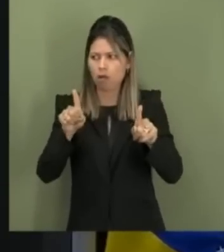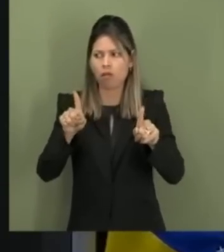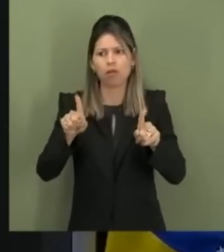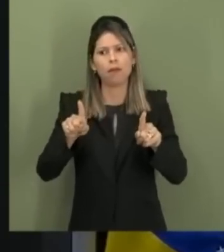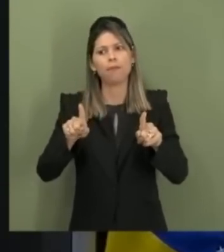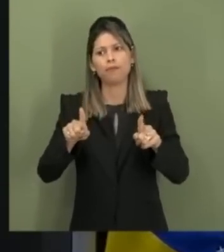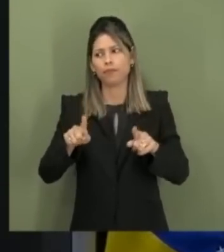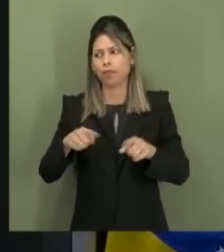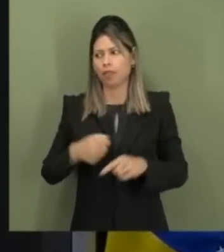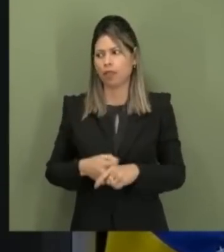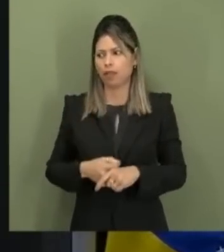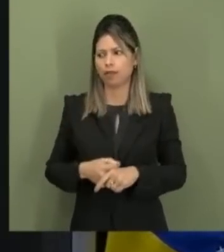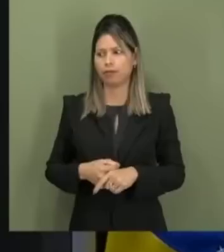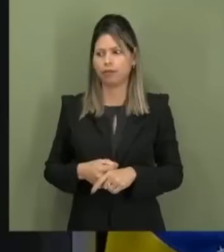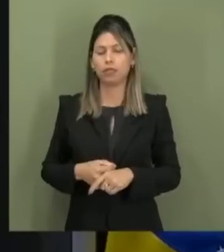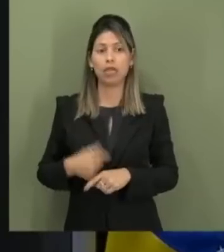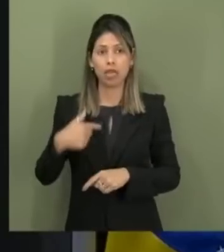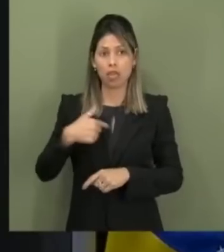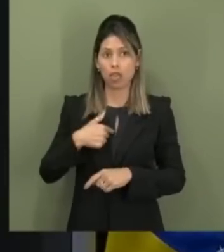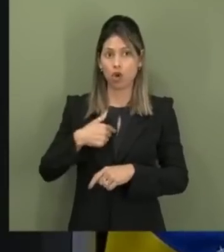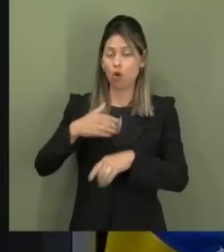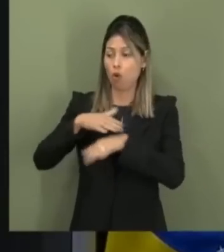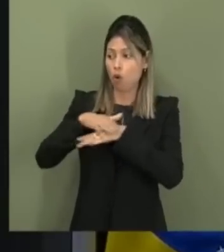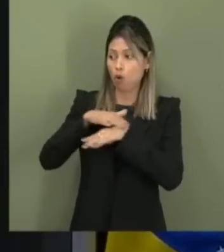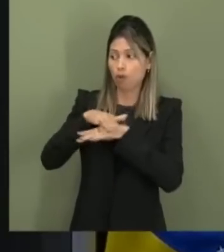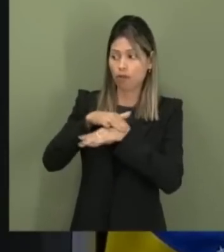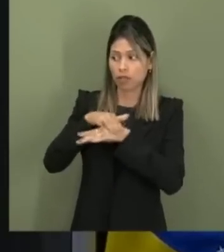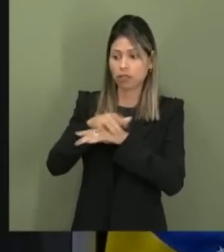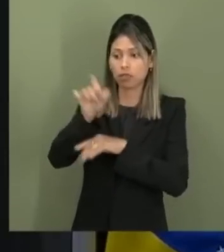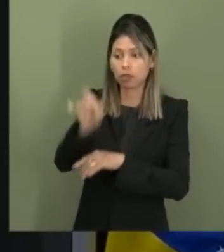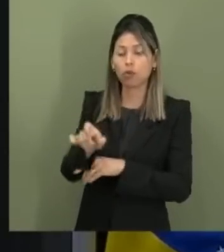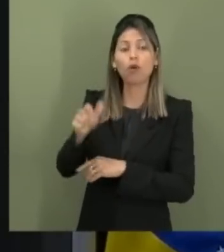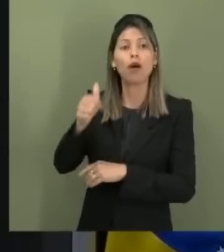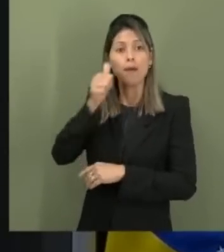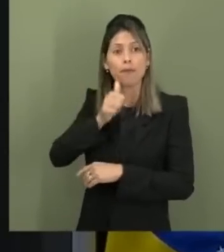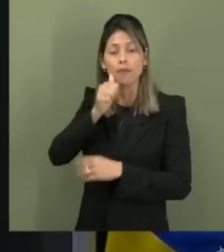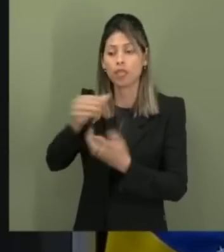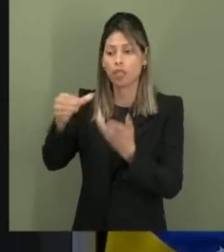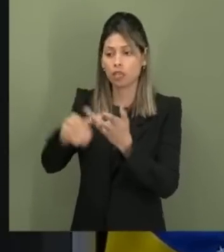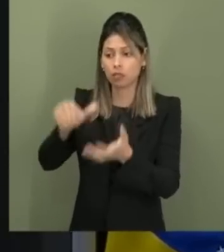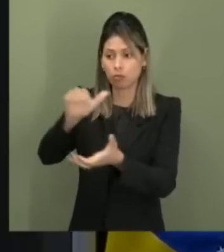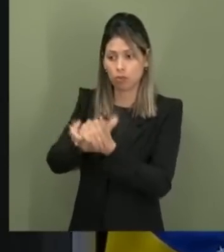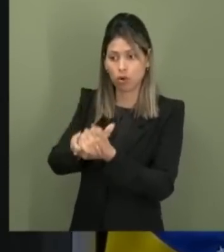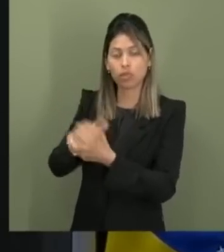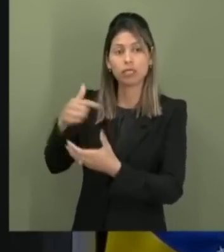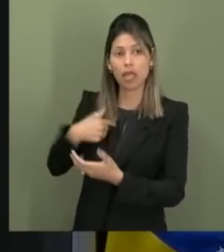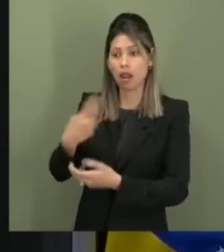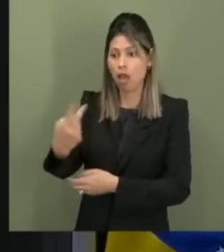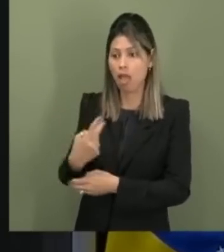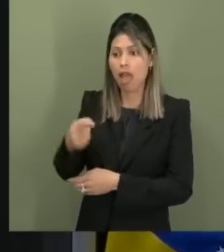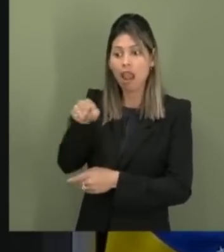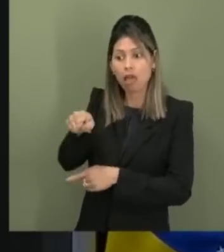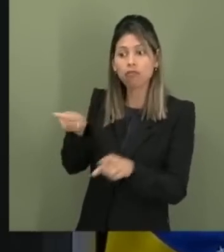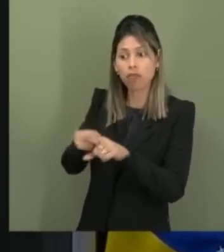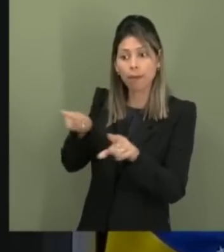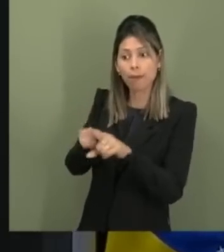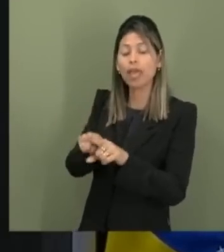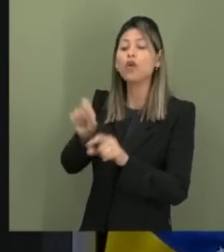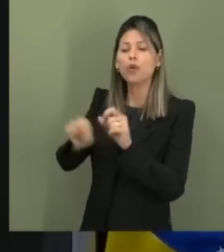esposa, deputada federal Rosângela Moro, que ora nos acompanha nesse evento, também ameaçada,